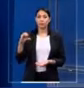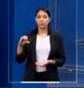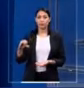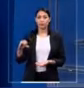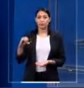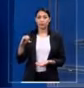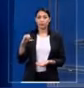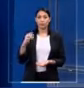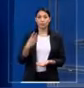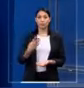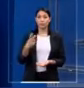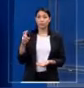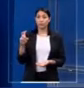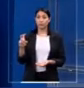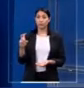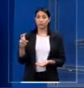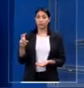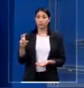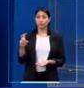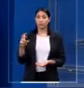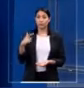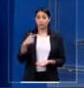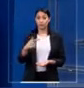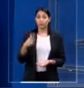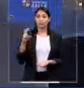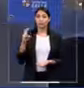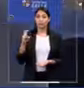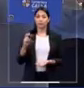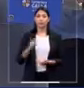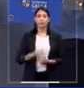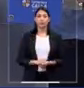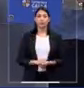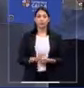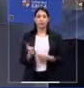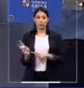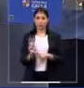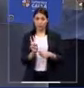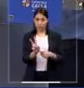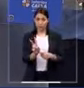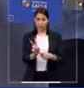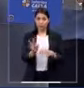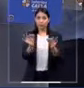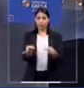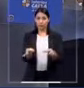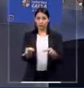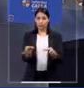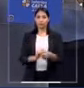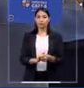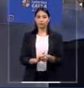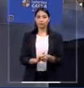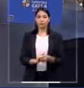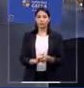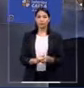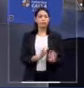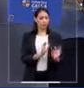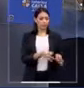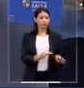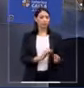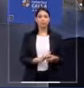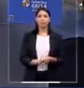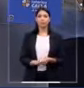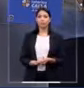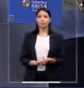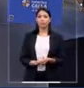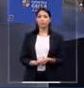49, 45 e 75. As senhoras auditoras populares confirmam? Sim,